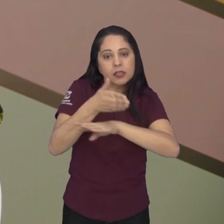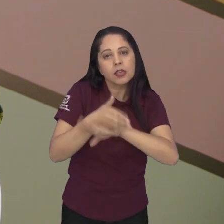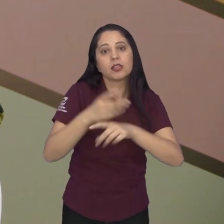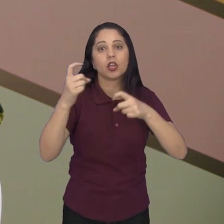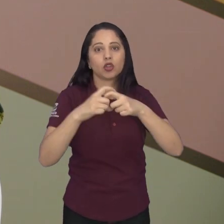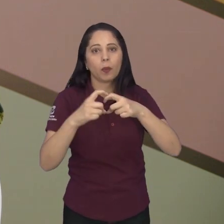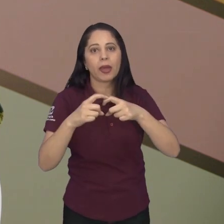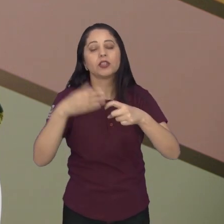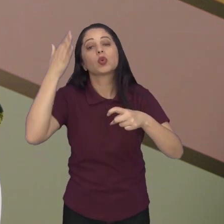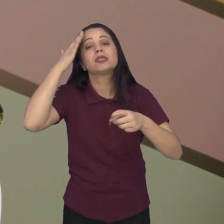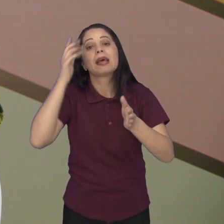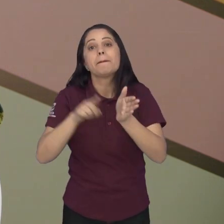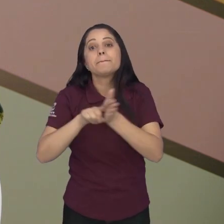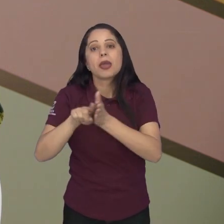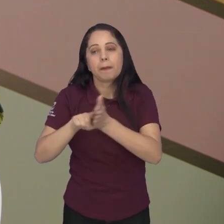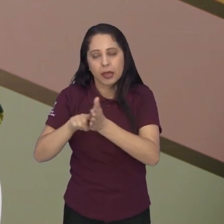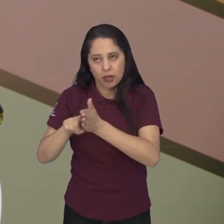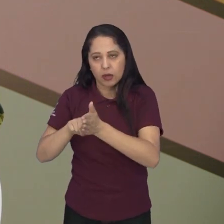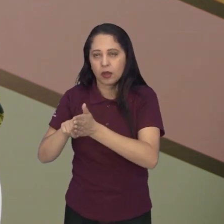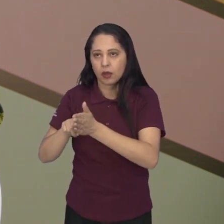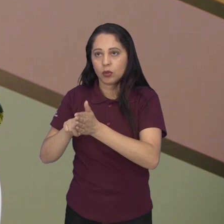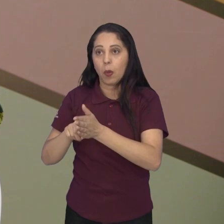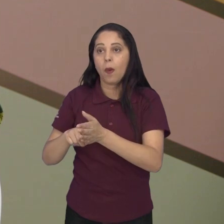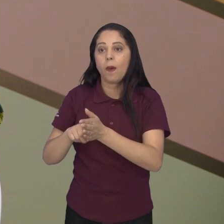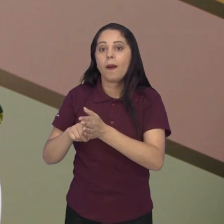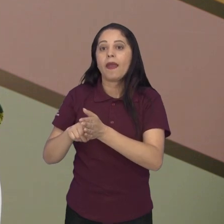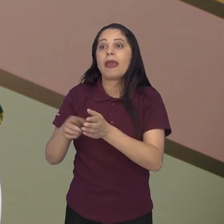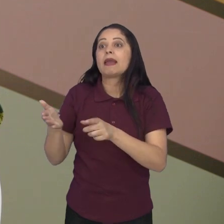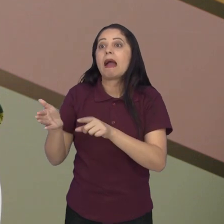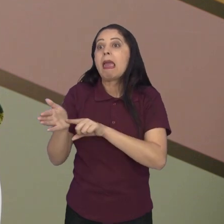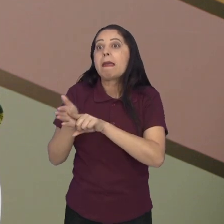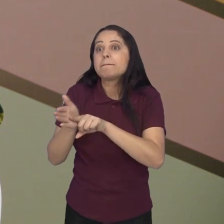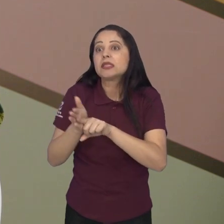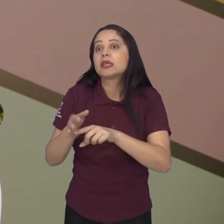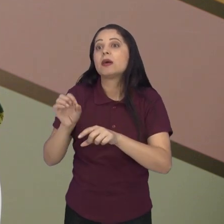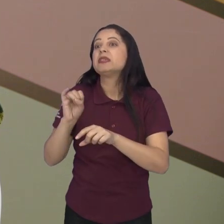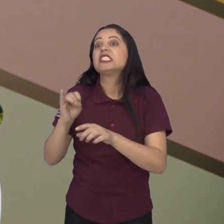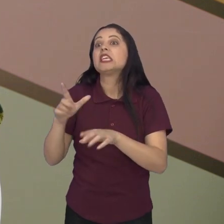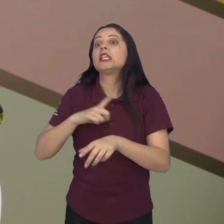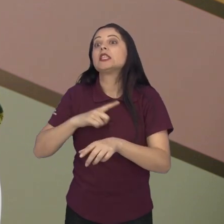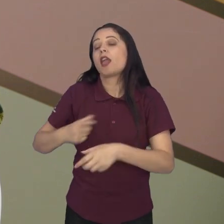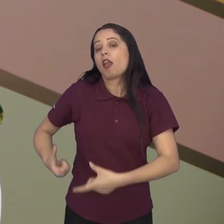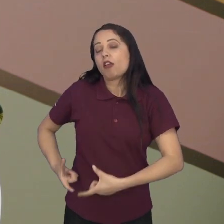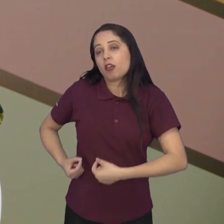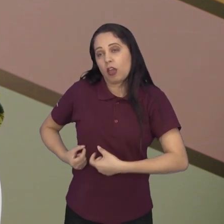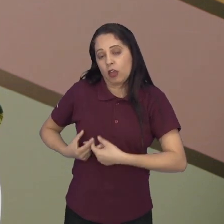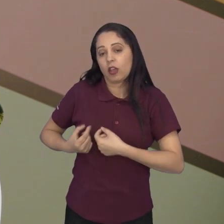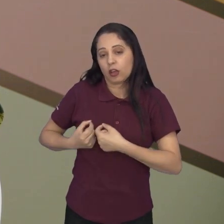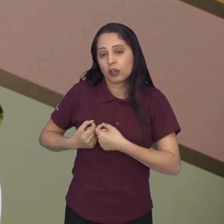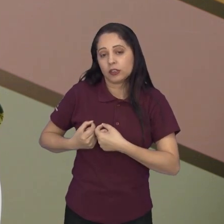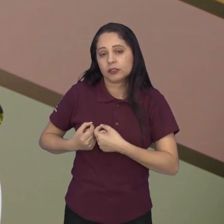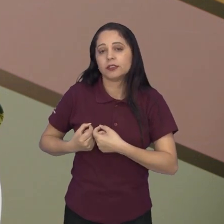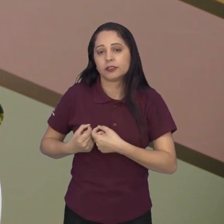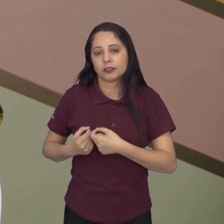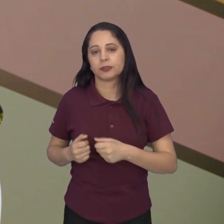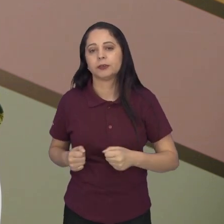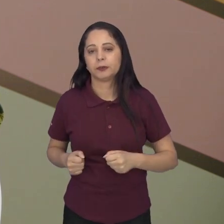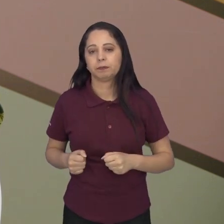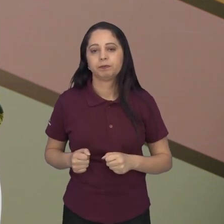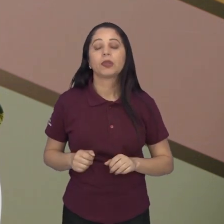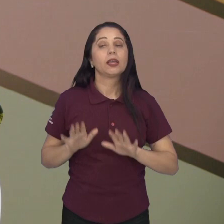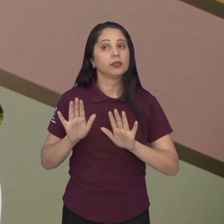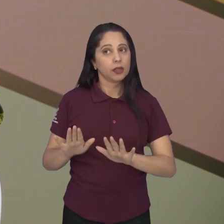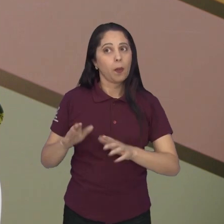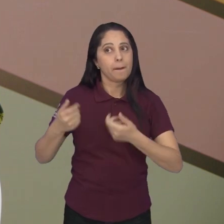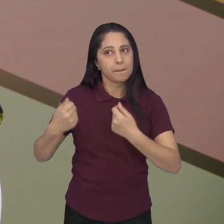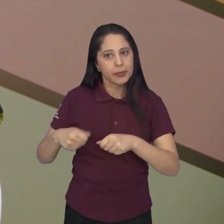e entender se esse nódulo no fígado é benigno, porque existem vários nódulos benignos, ou se é um nódulo maligno e dar o diagnóstico desse